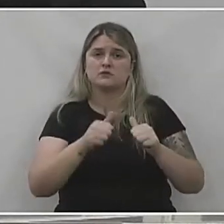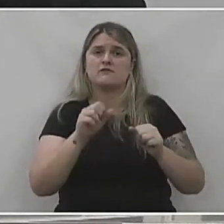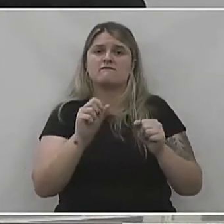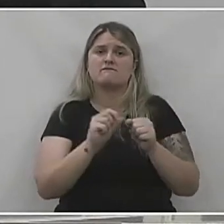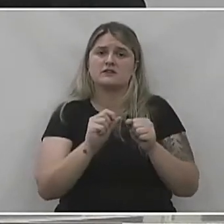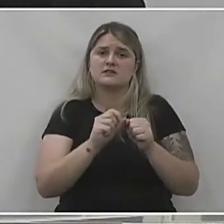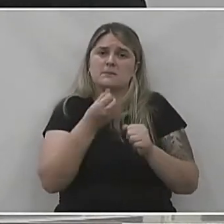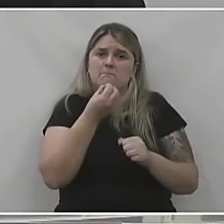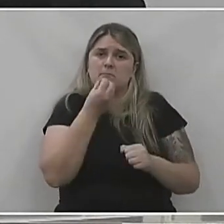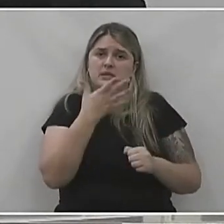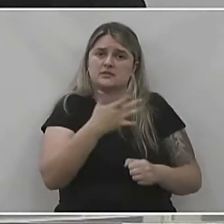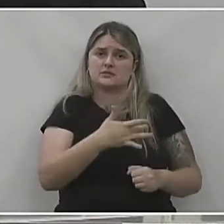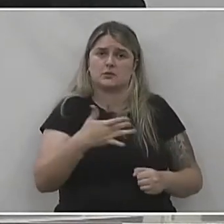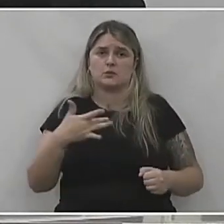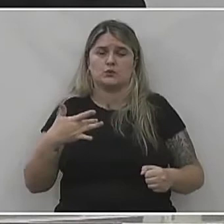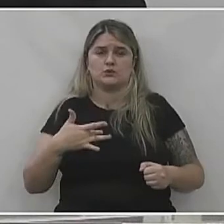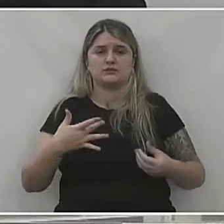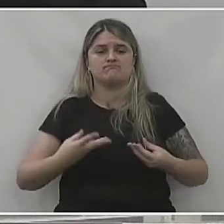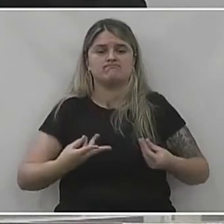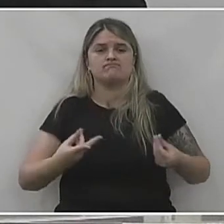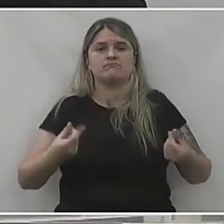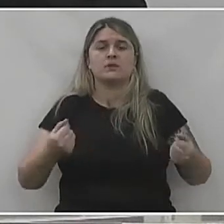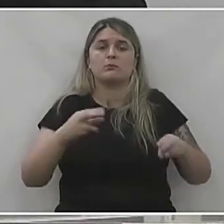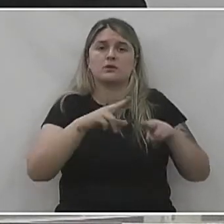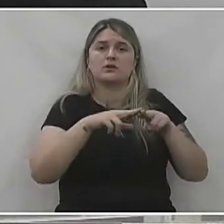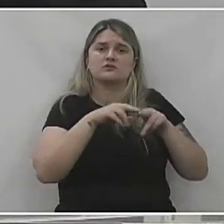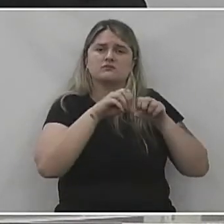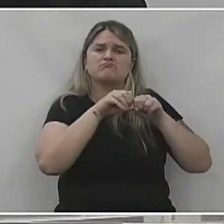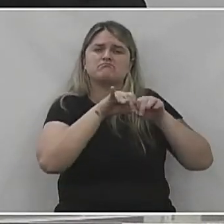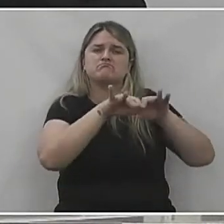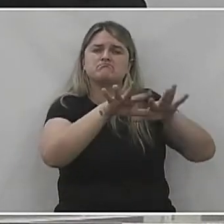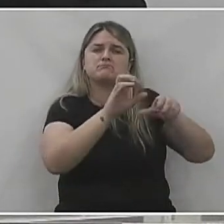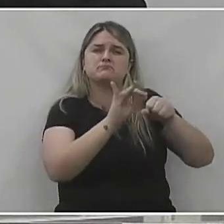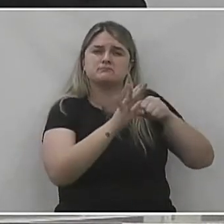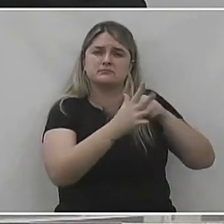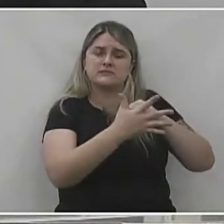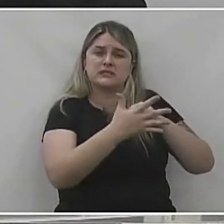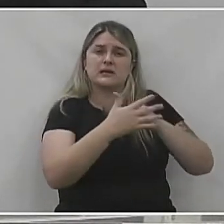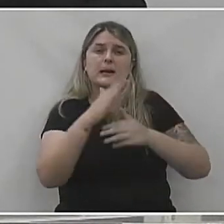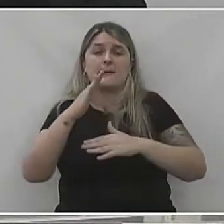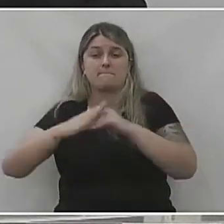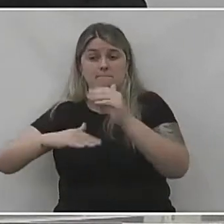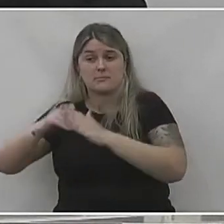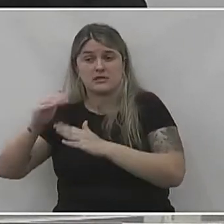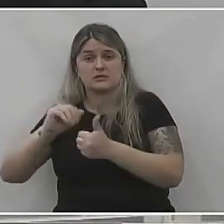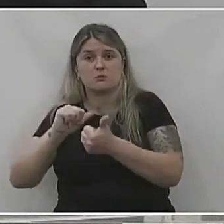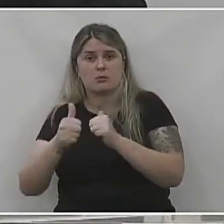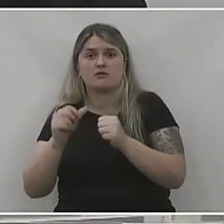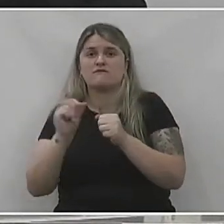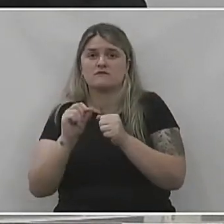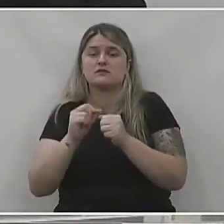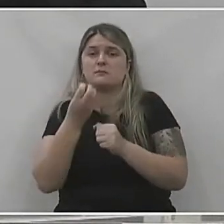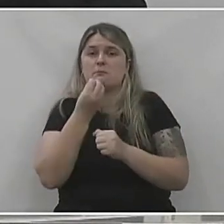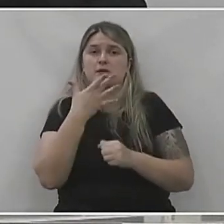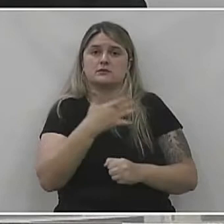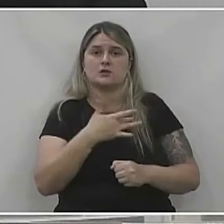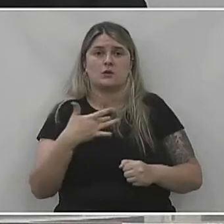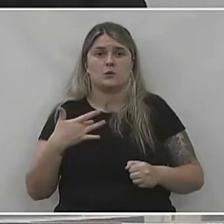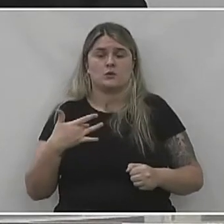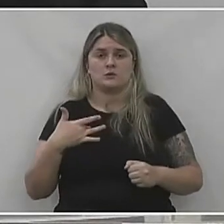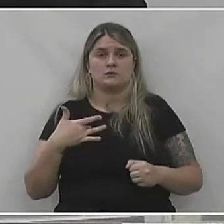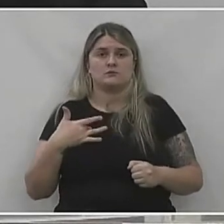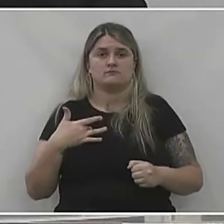física faz bem nesse período de pandemia Então acho que esse decreto tá vindo de encontro é